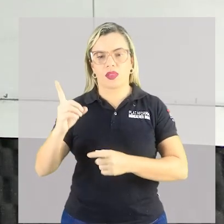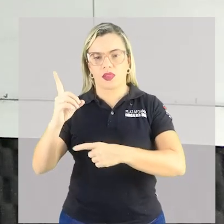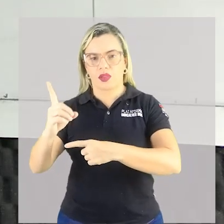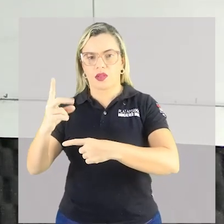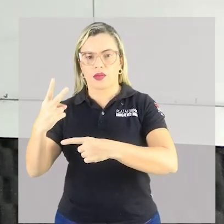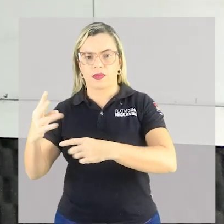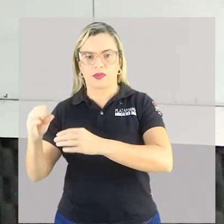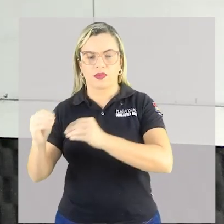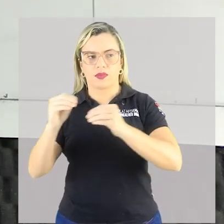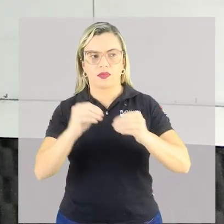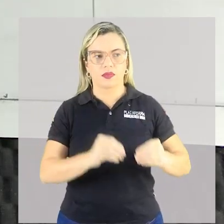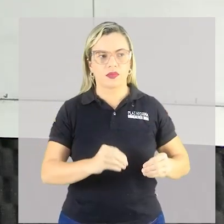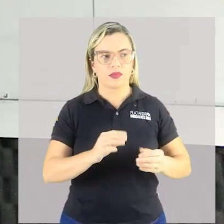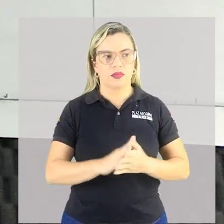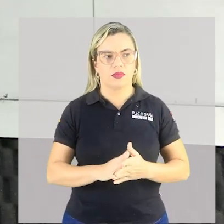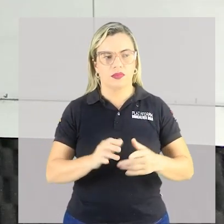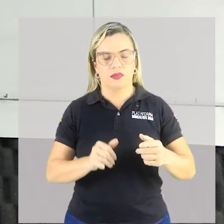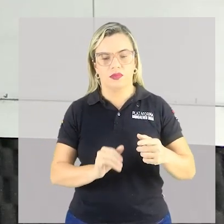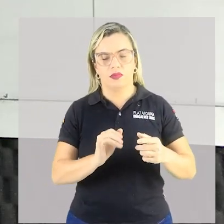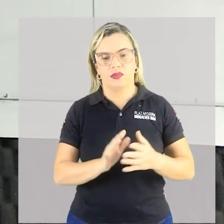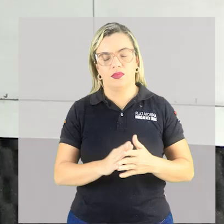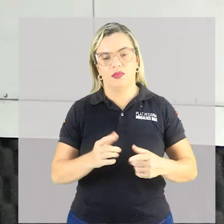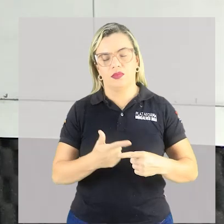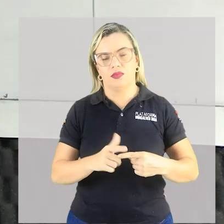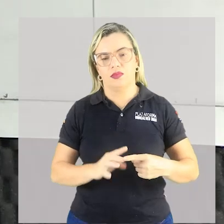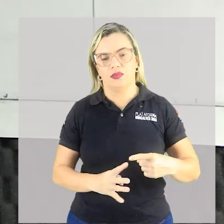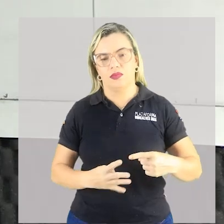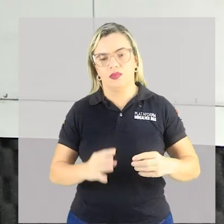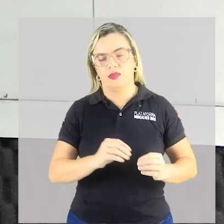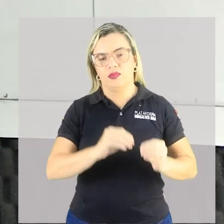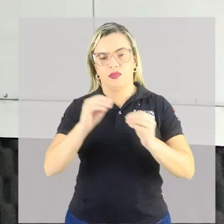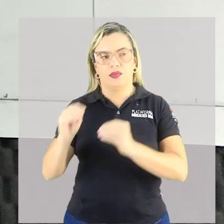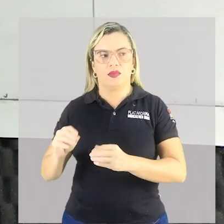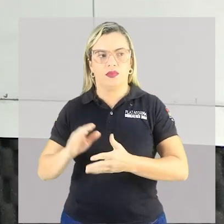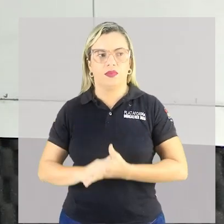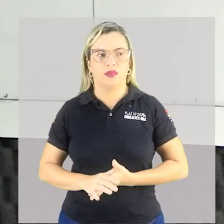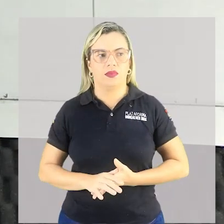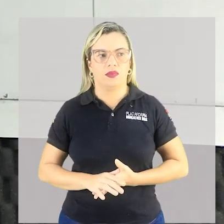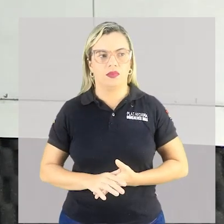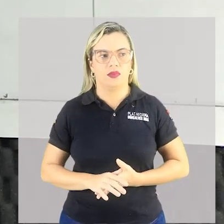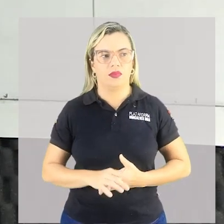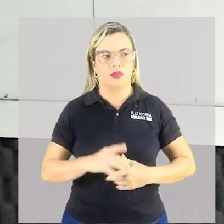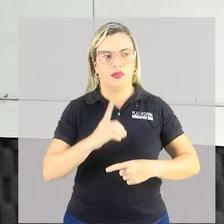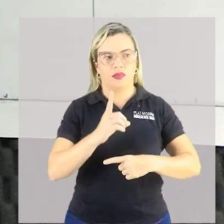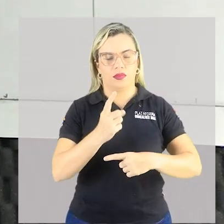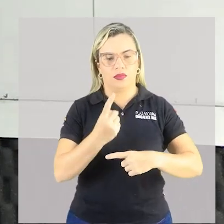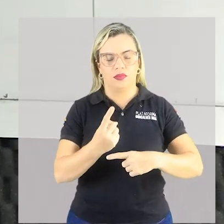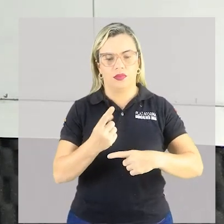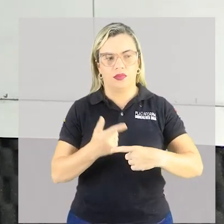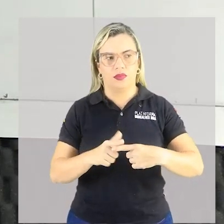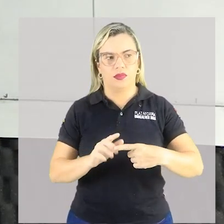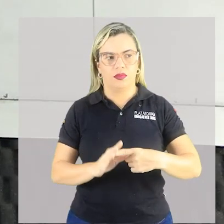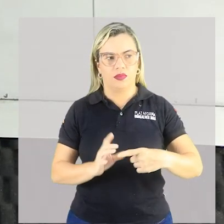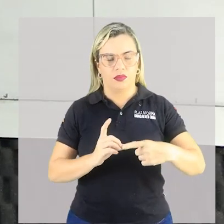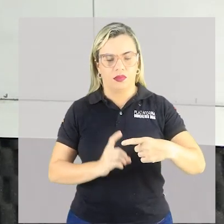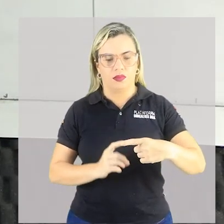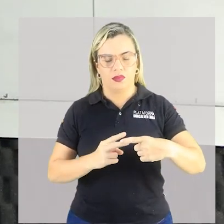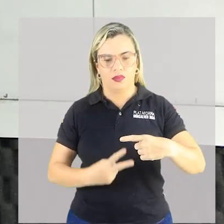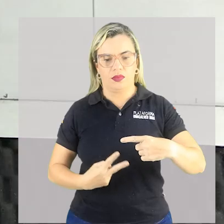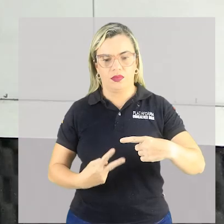para cá e o Y sobre 4 levar para lá. Então vai ficar D1 sobre D2 igual